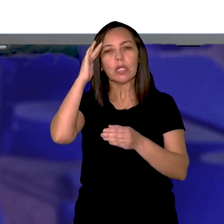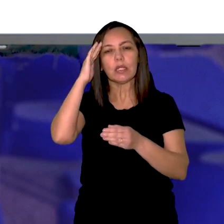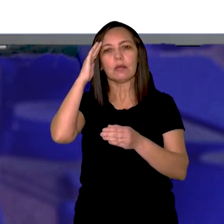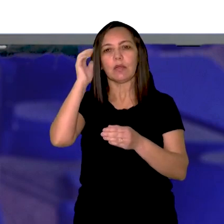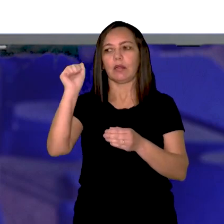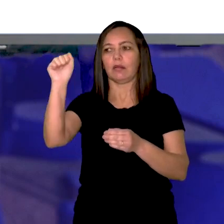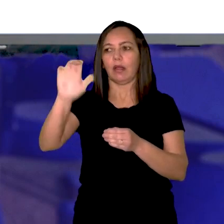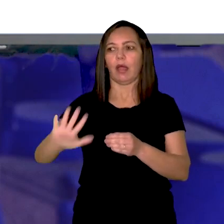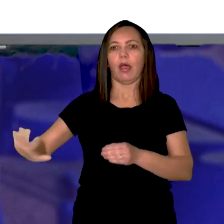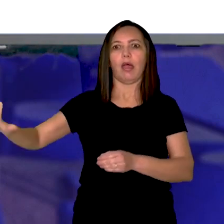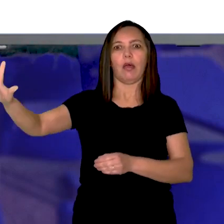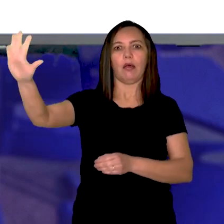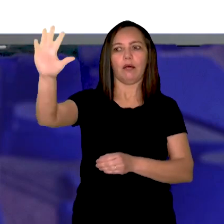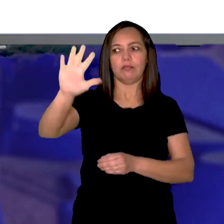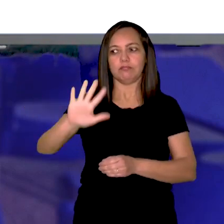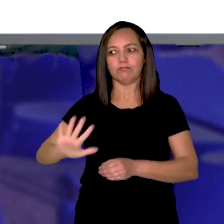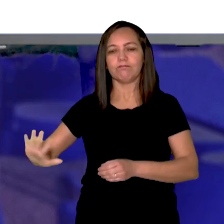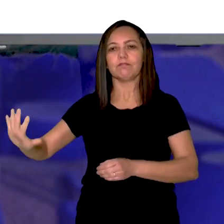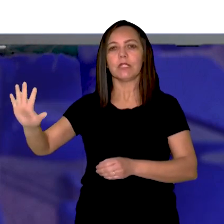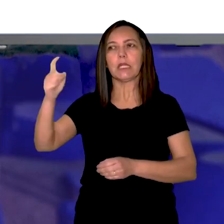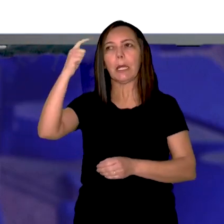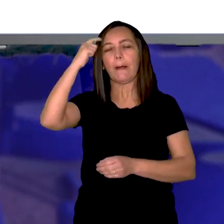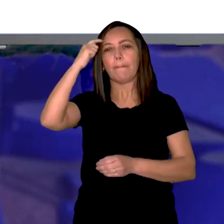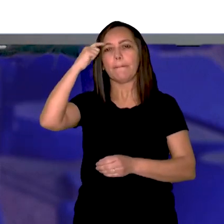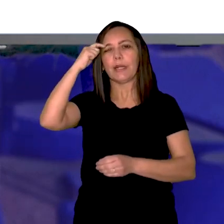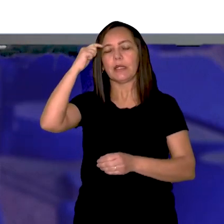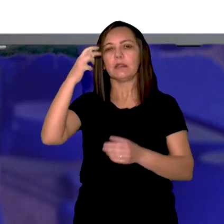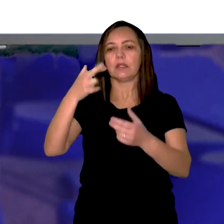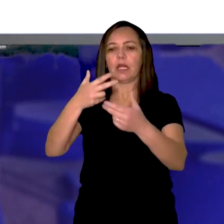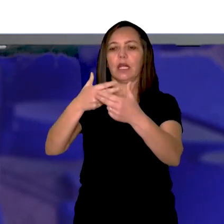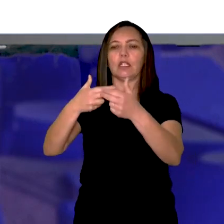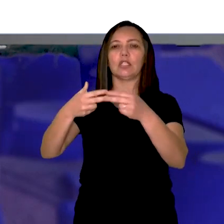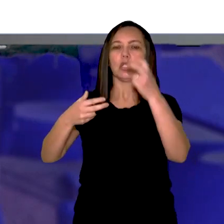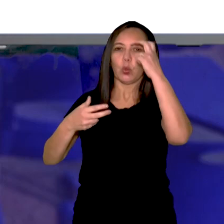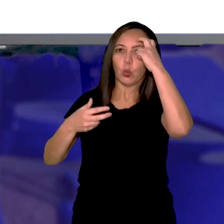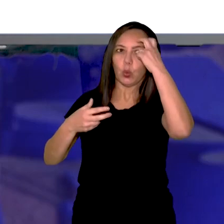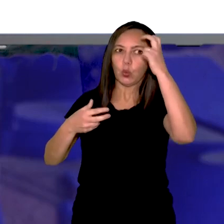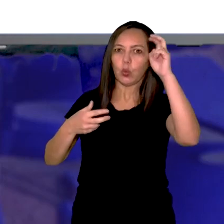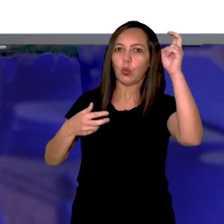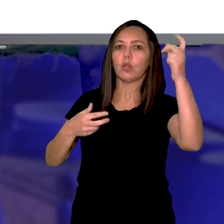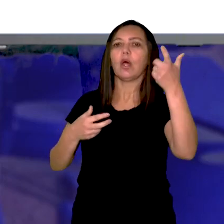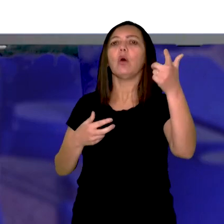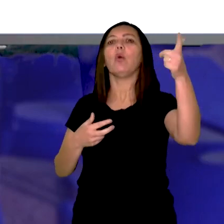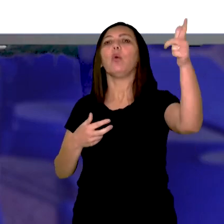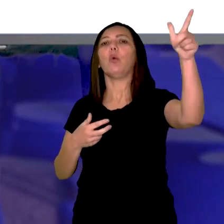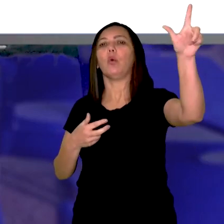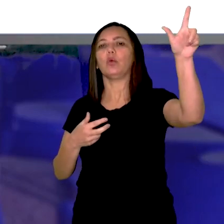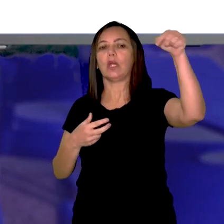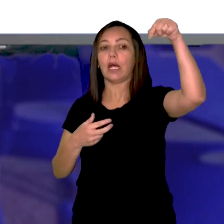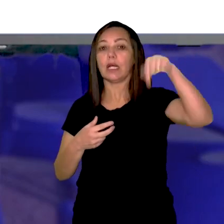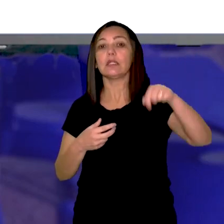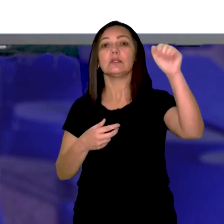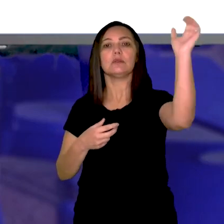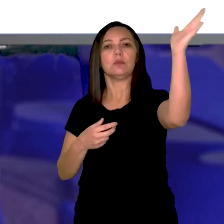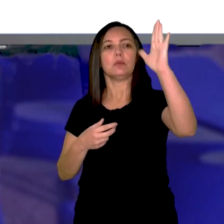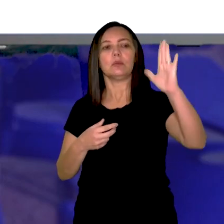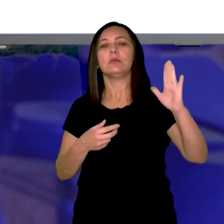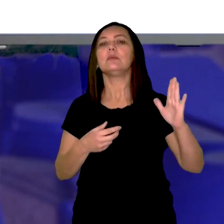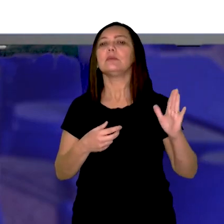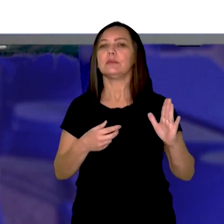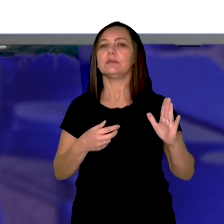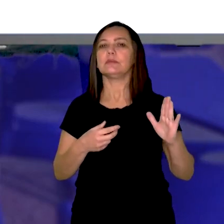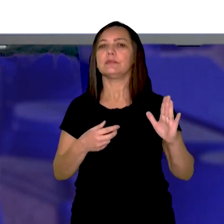europeizada que se pensa as demais culturas. No nosso caso, aqui no Brasil, podemos